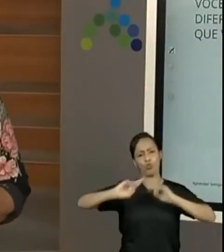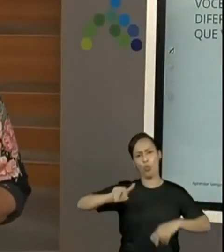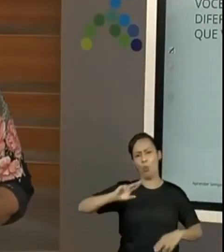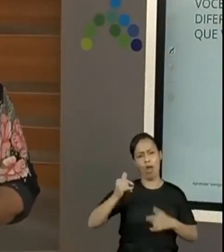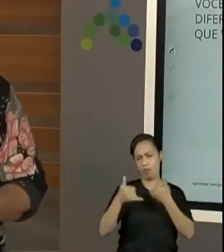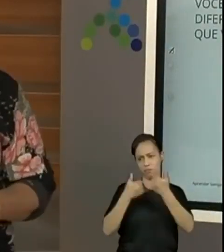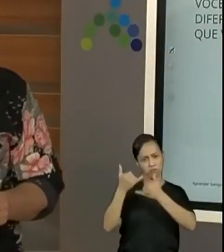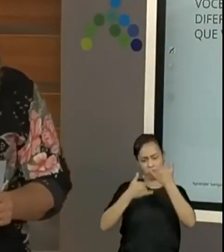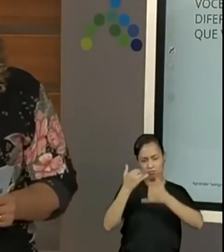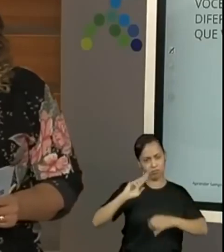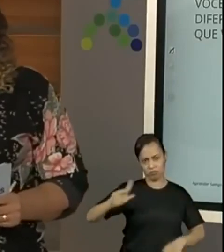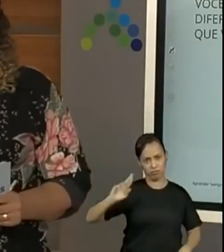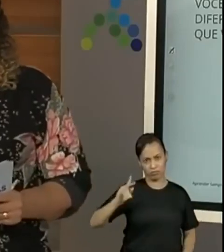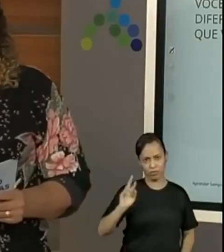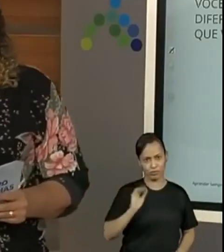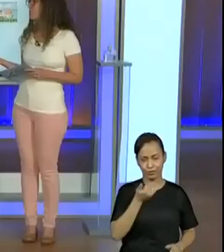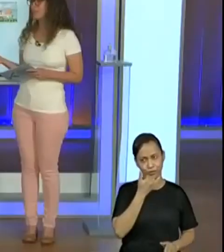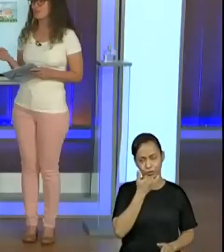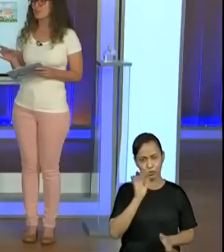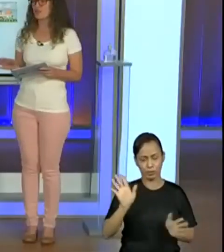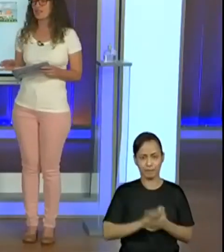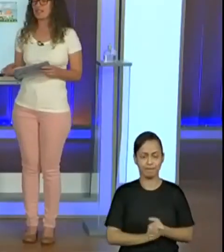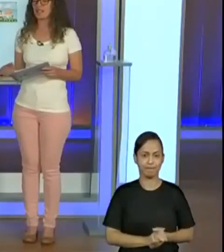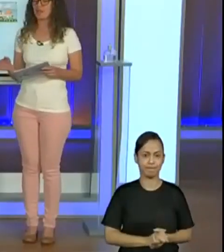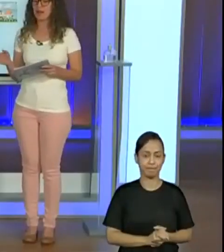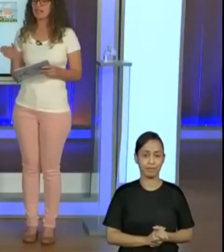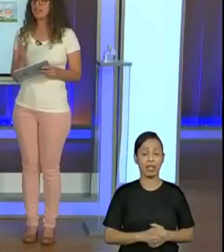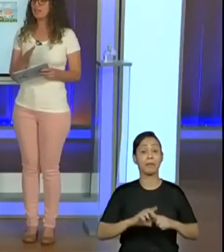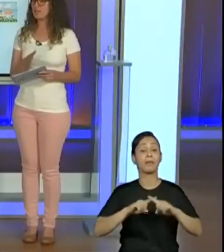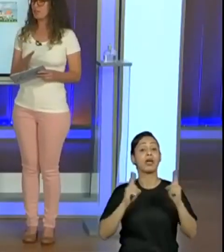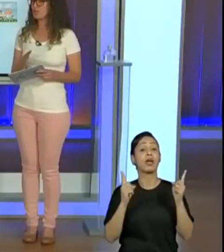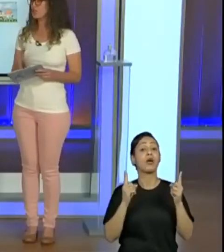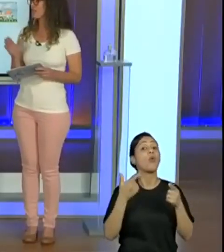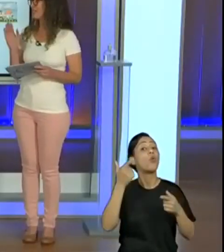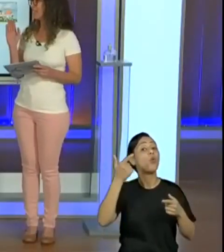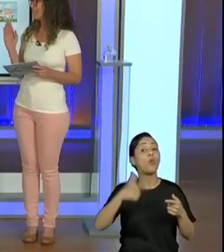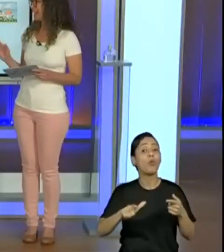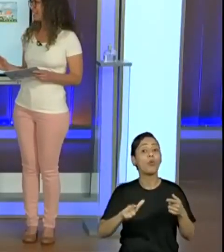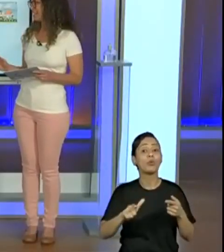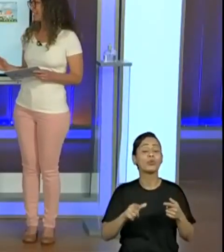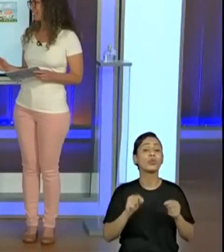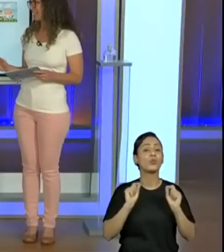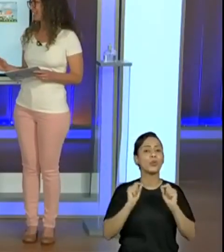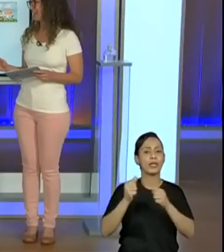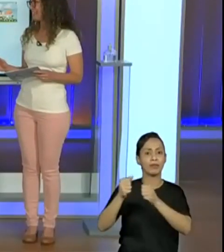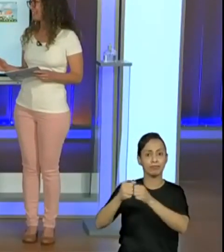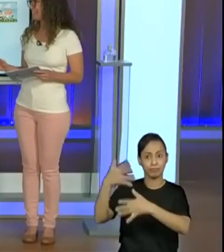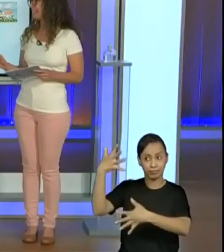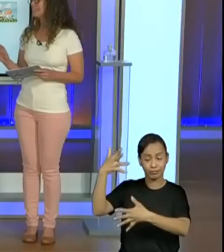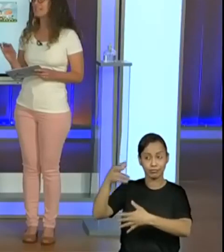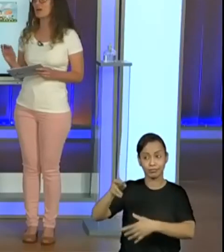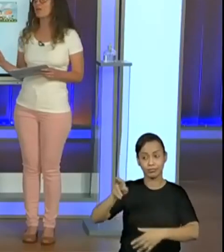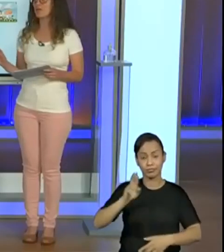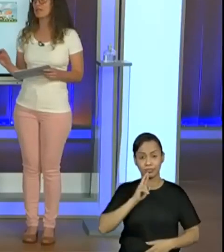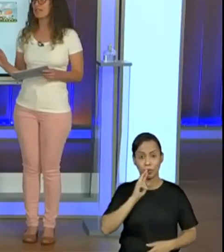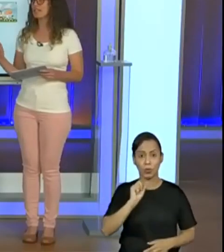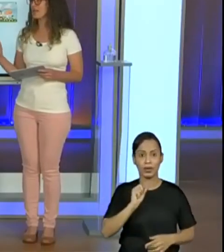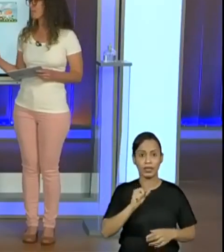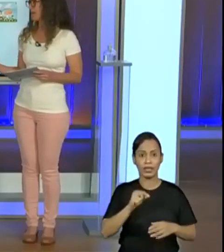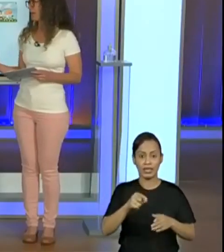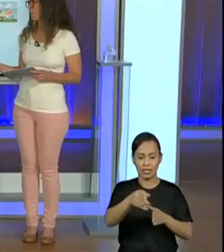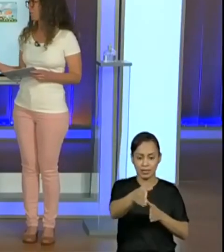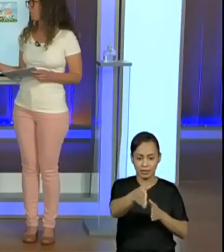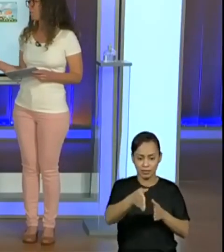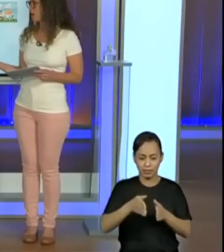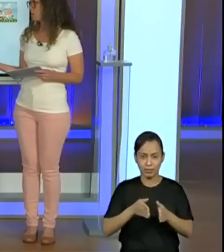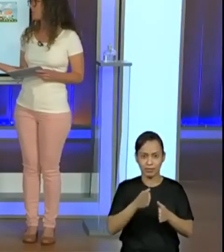outro jogo. Esse é outro jogo, tá, né? Mas uma que a gente fazia é que o participante que estivesse atrás da linha não poderia